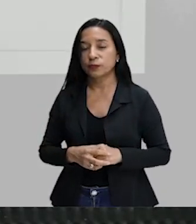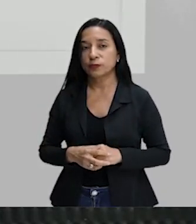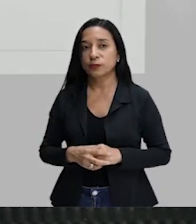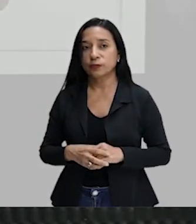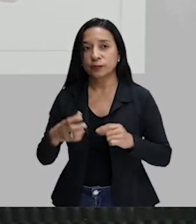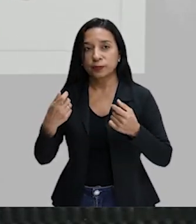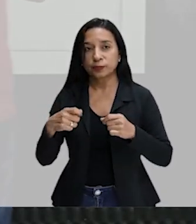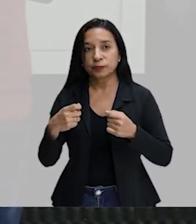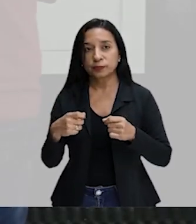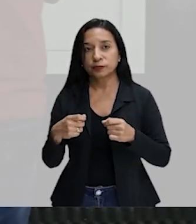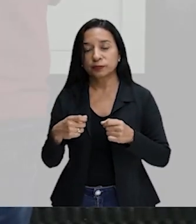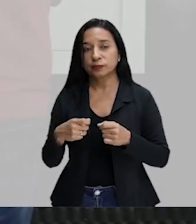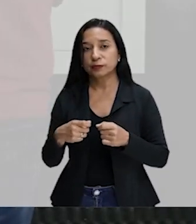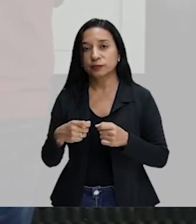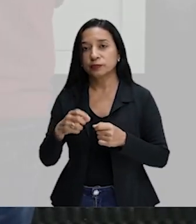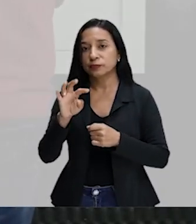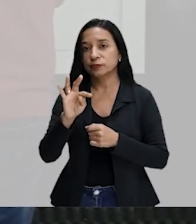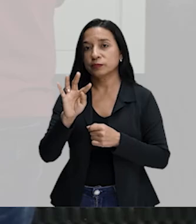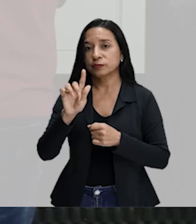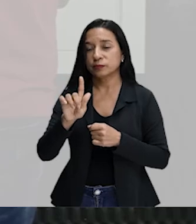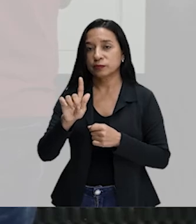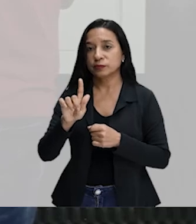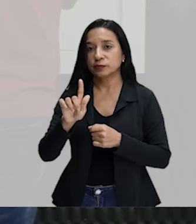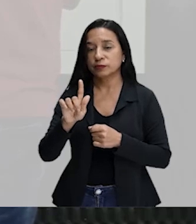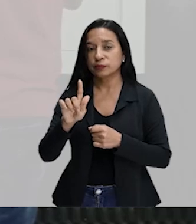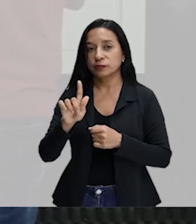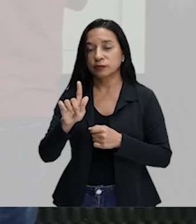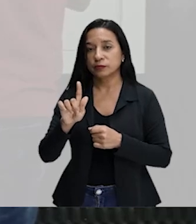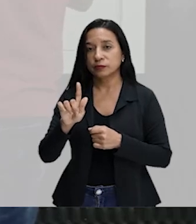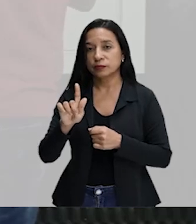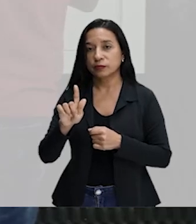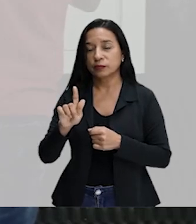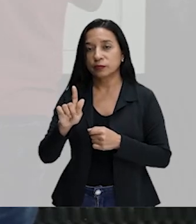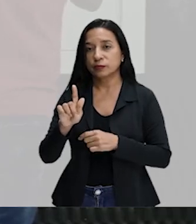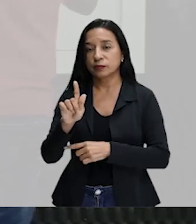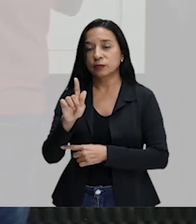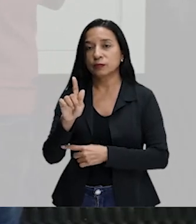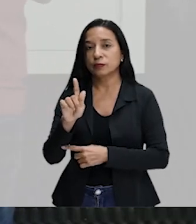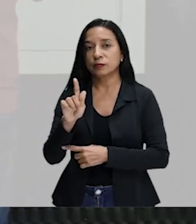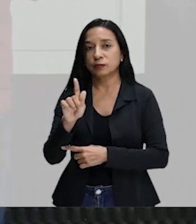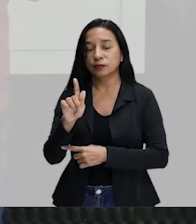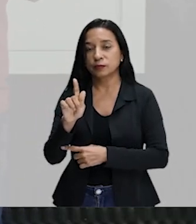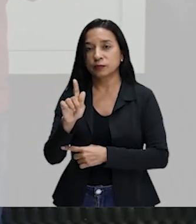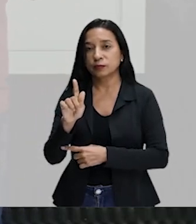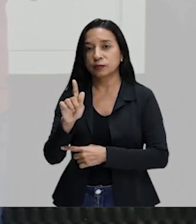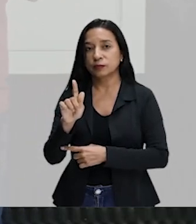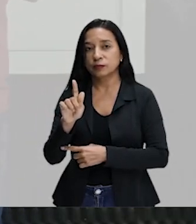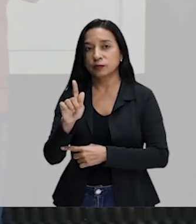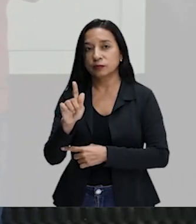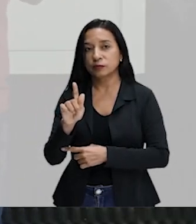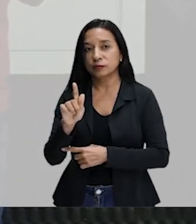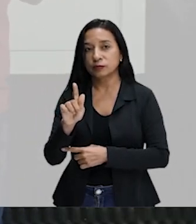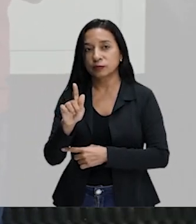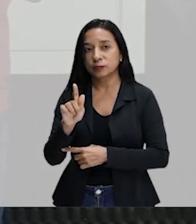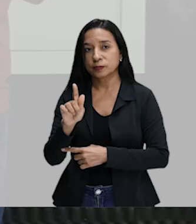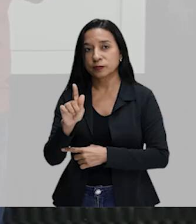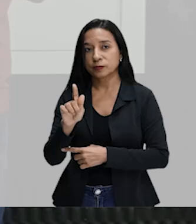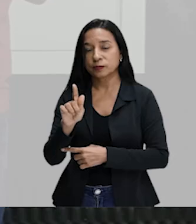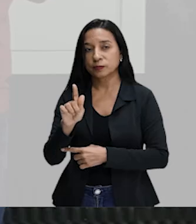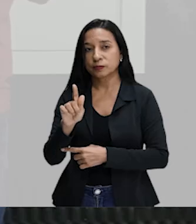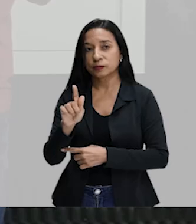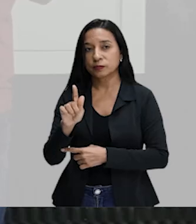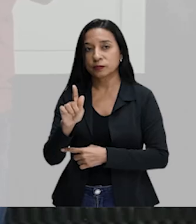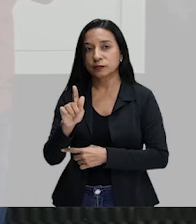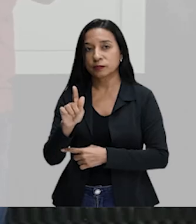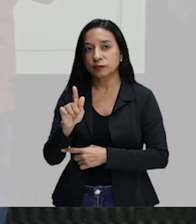aqui tangente de A, aqui em cima, ó, tangente de